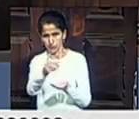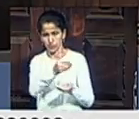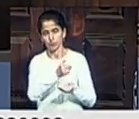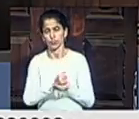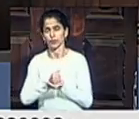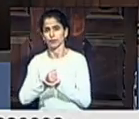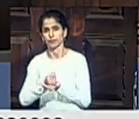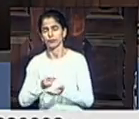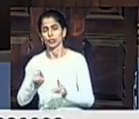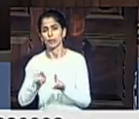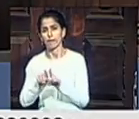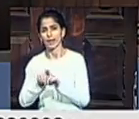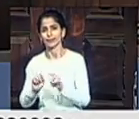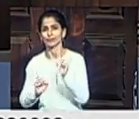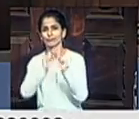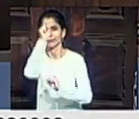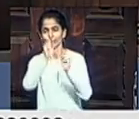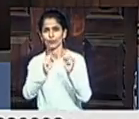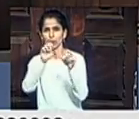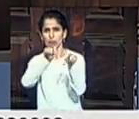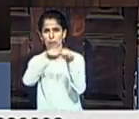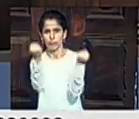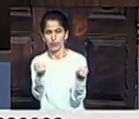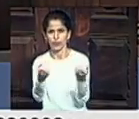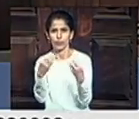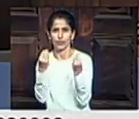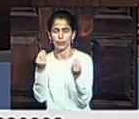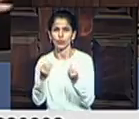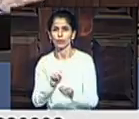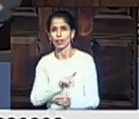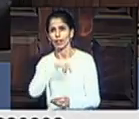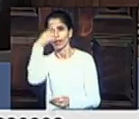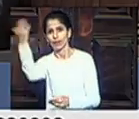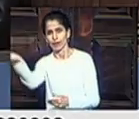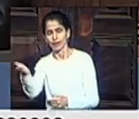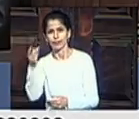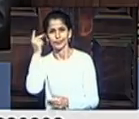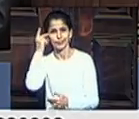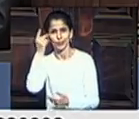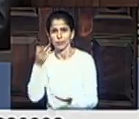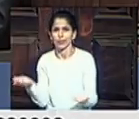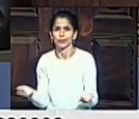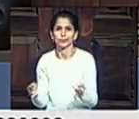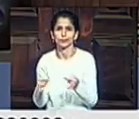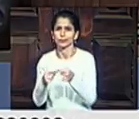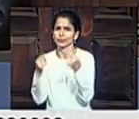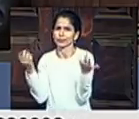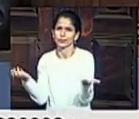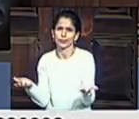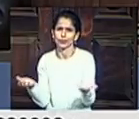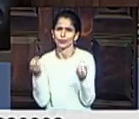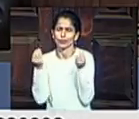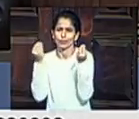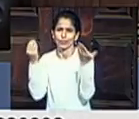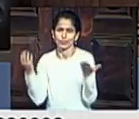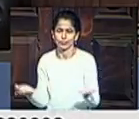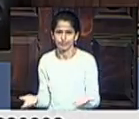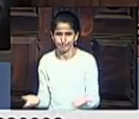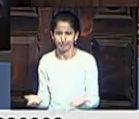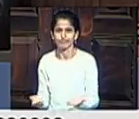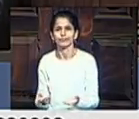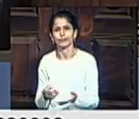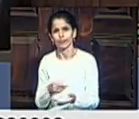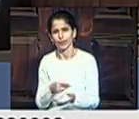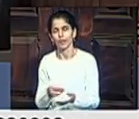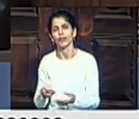e se destrói uma indústria para que o produto seja produzido em São Paulo, isso não faz o menor sentido, senhor presidente, e fica